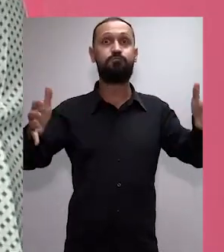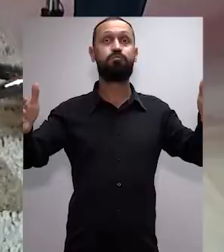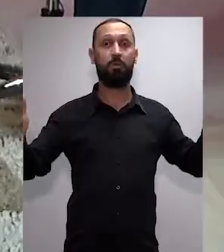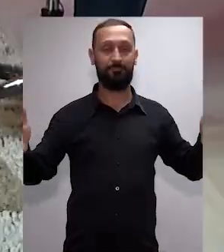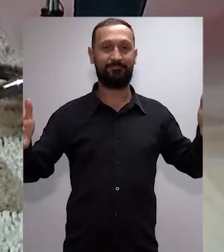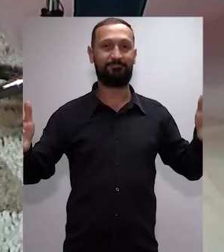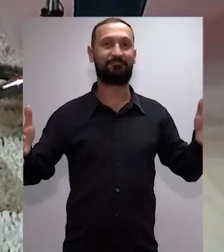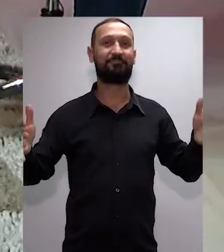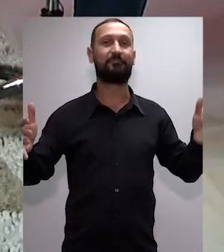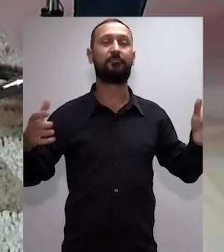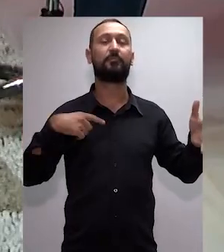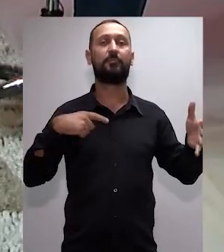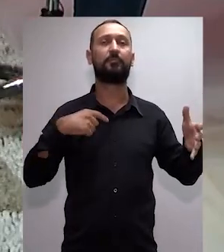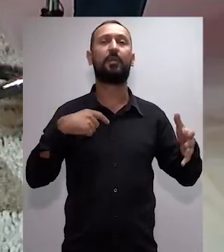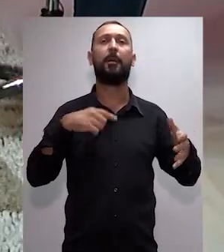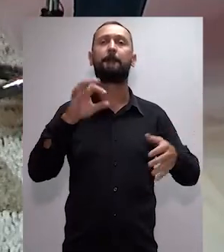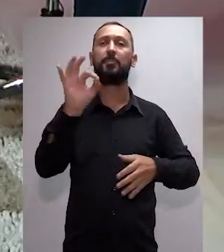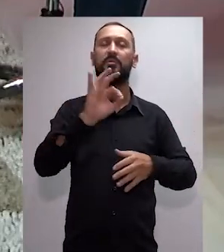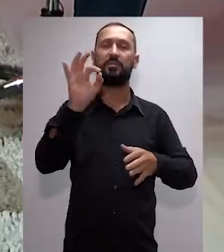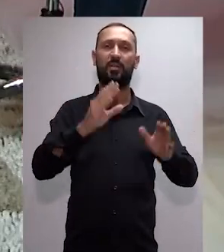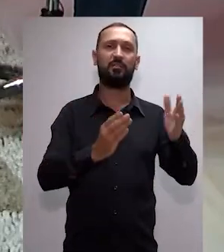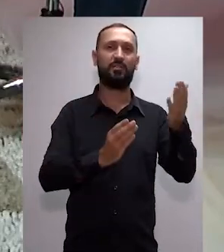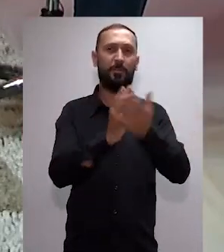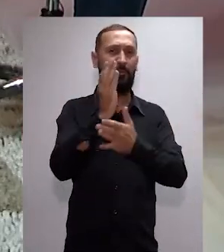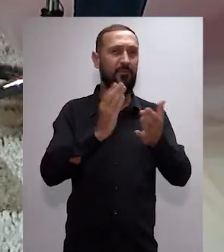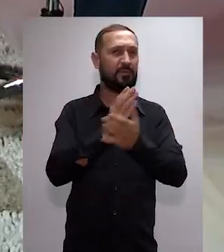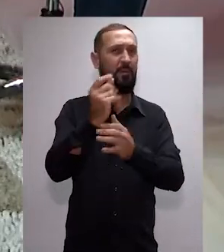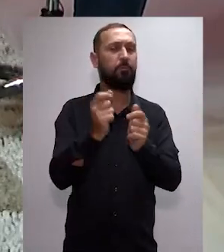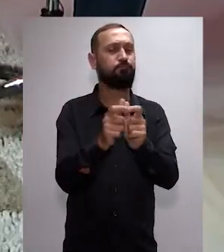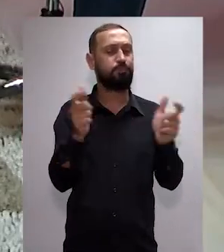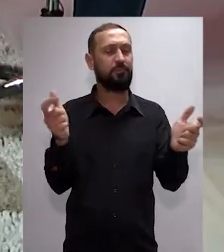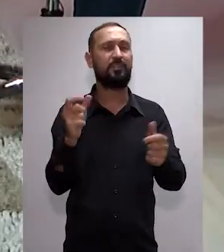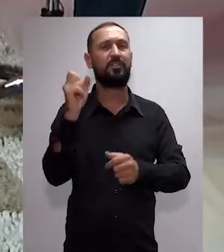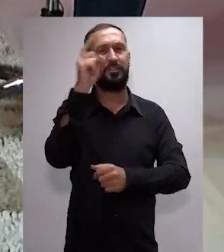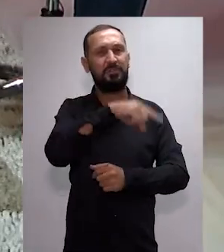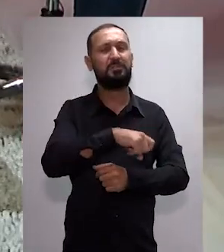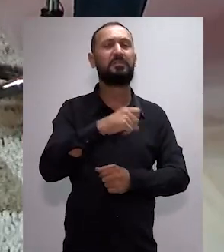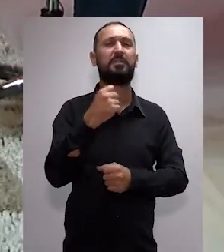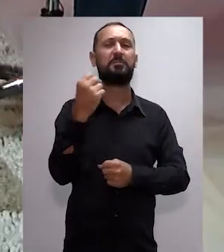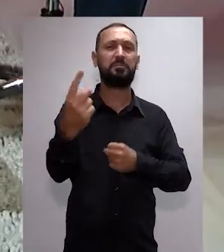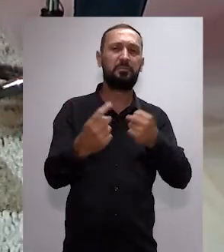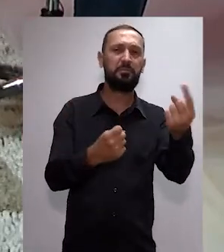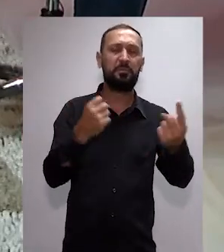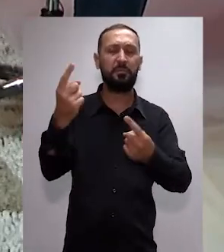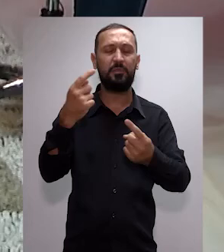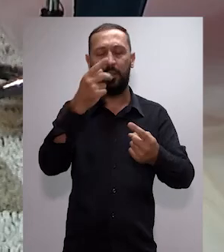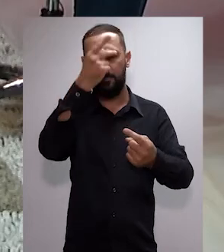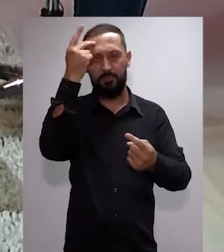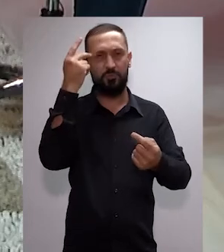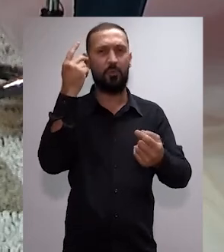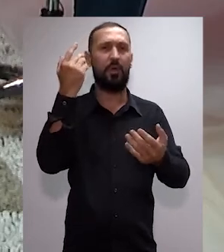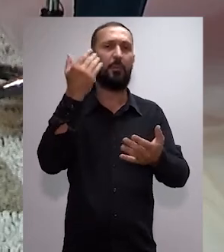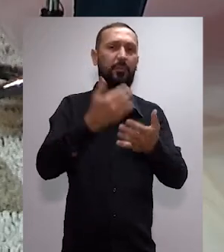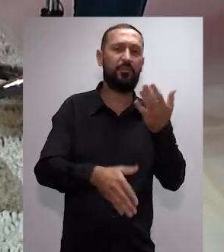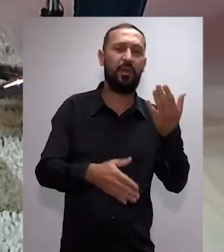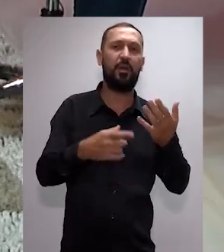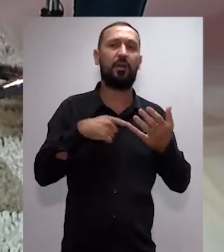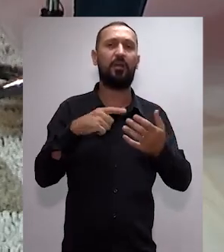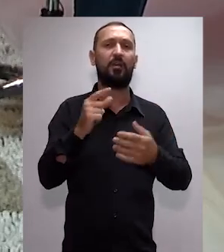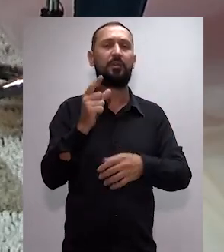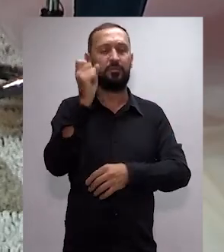do veículo. Então o índice de aprovação é muito grande, Dificilmente você vê uma situação